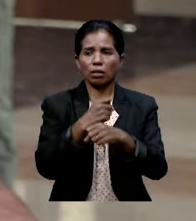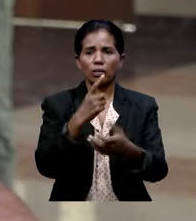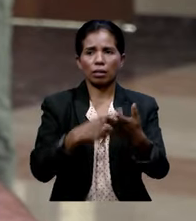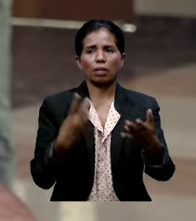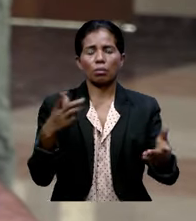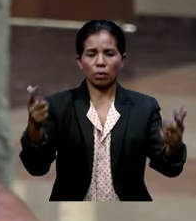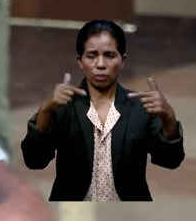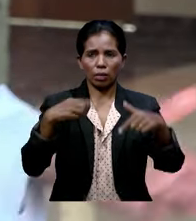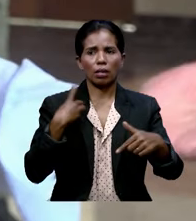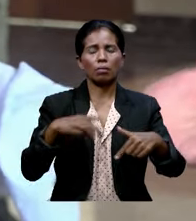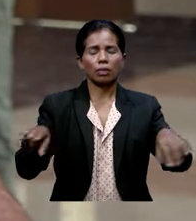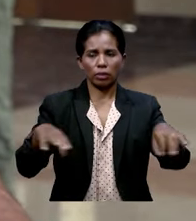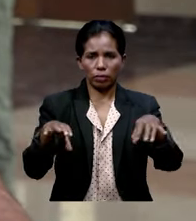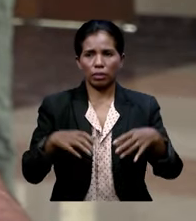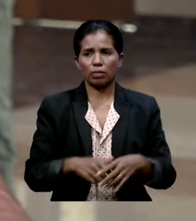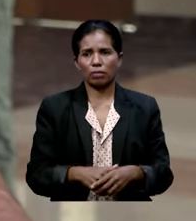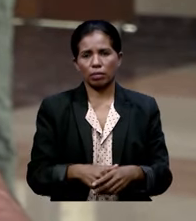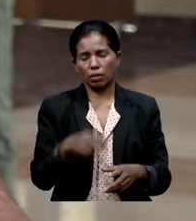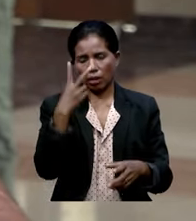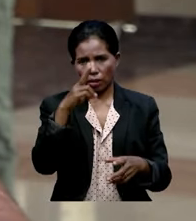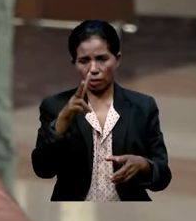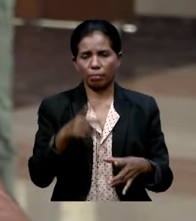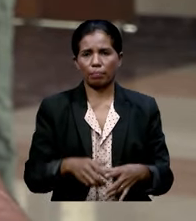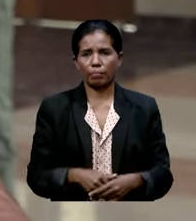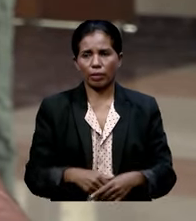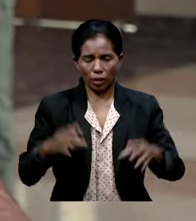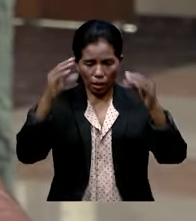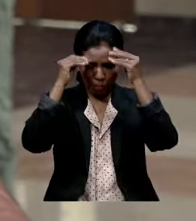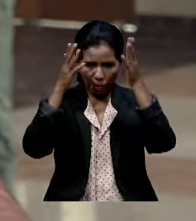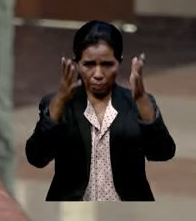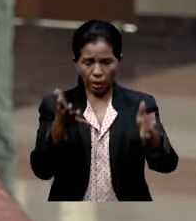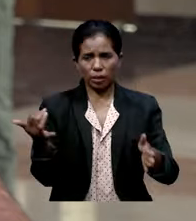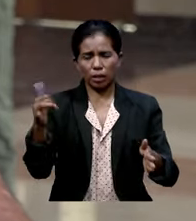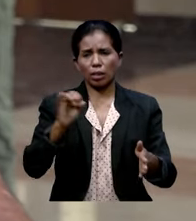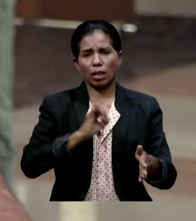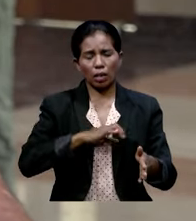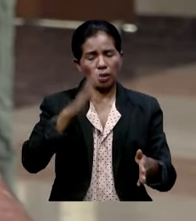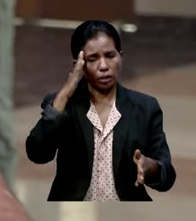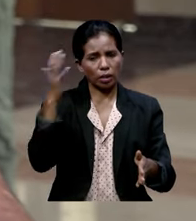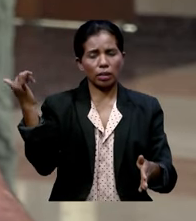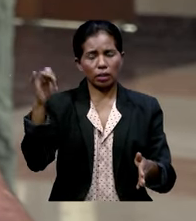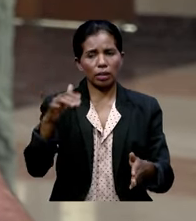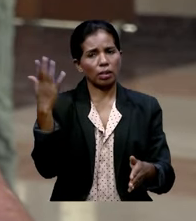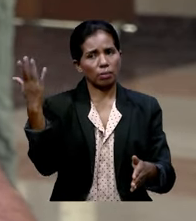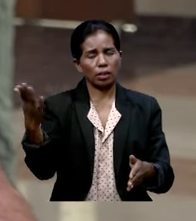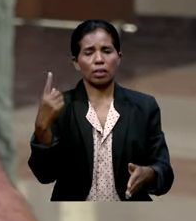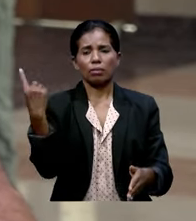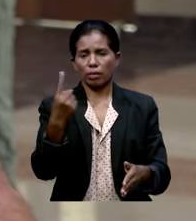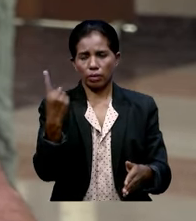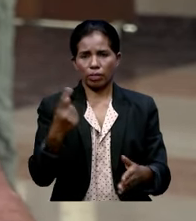a missaia, funcionário. Nem é que, professor de Sirene, há o tênis, Sire e ele não vai na fati.